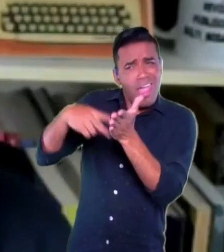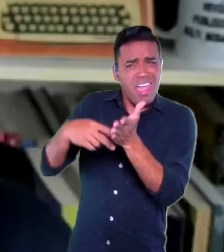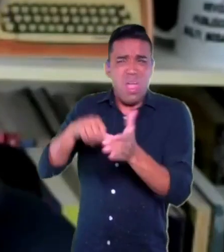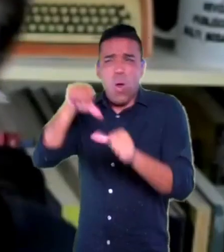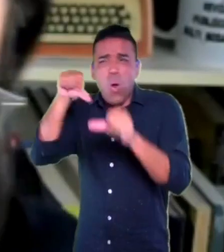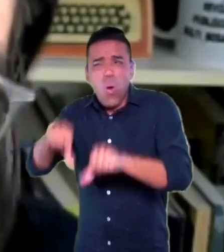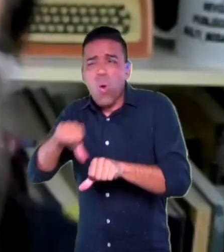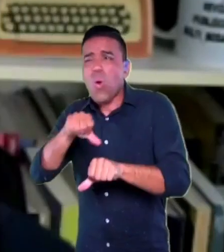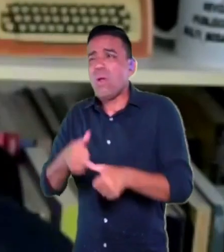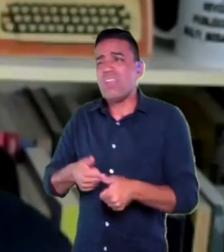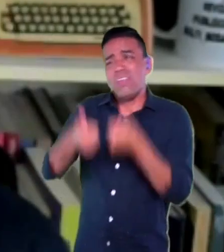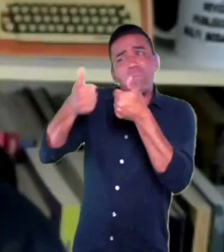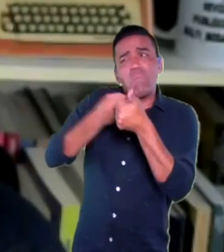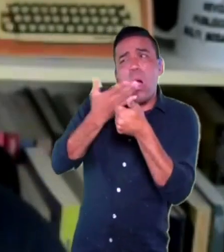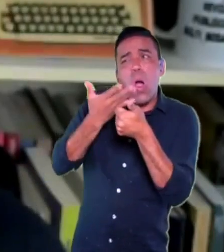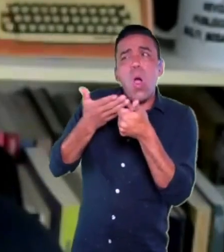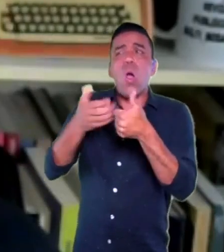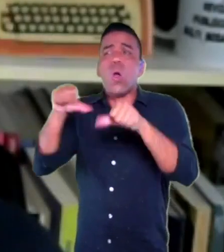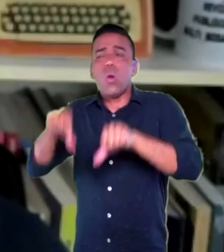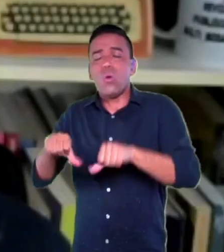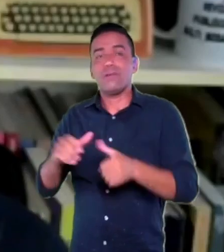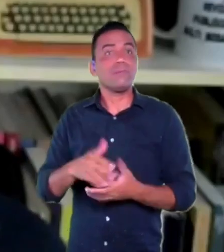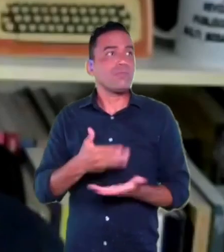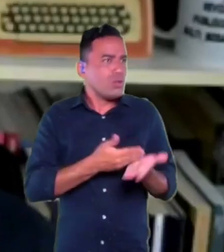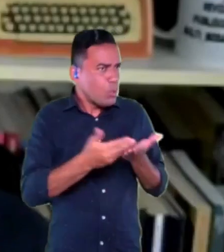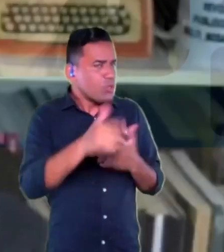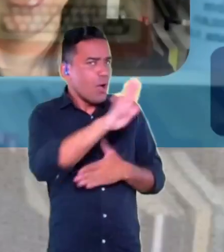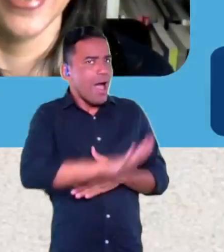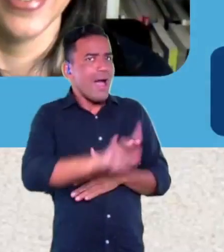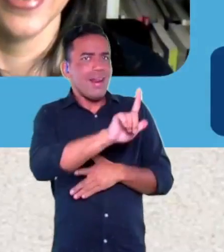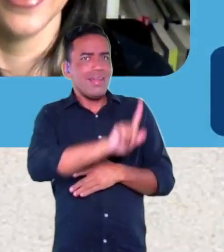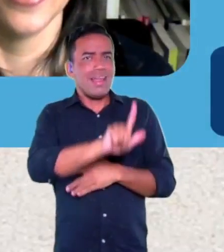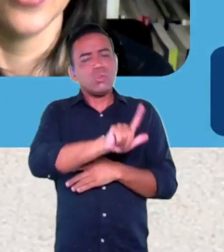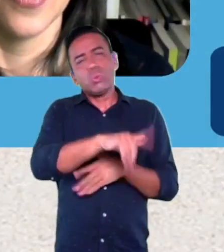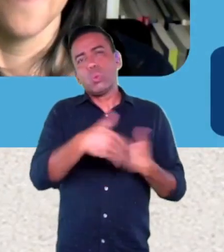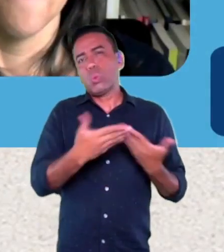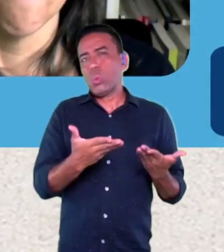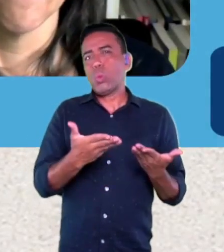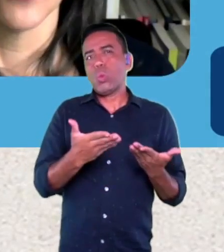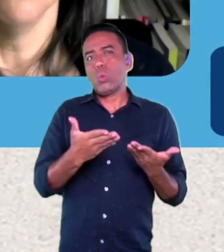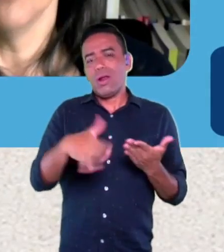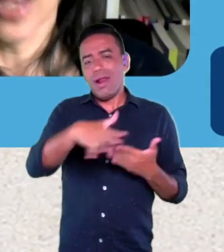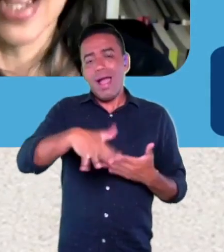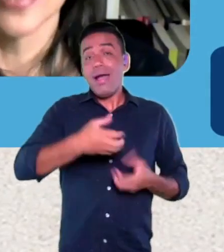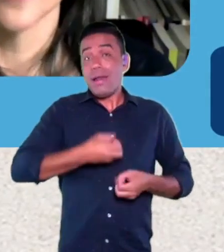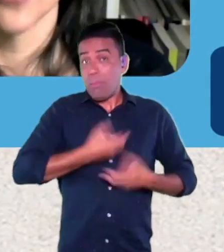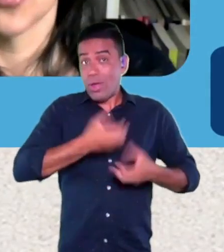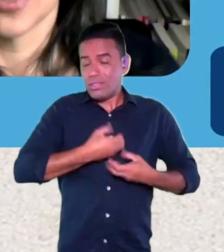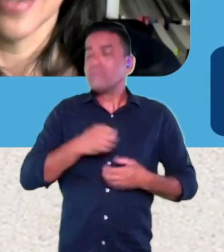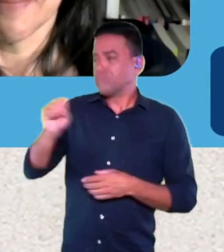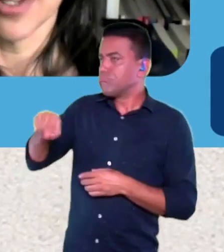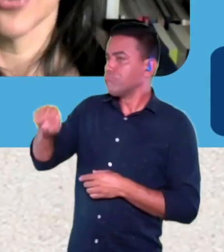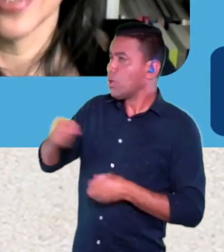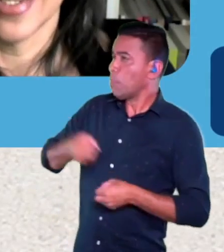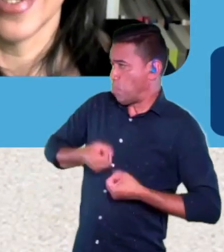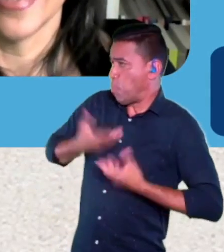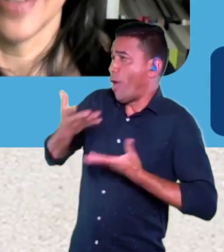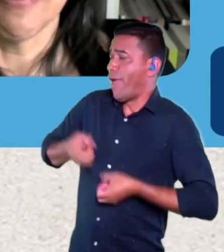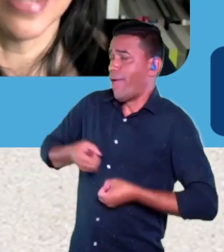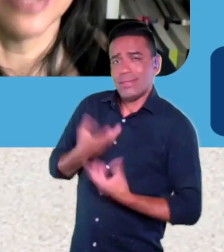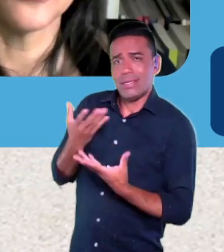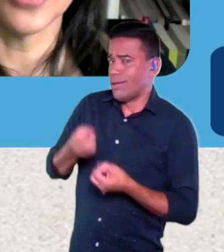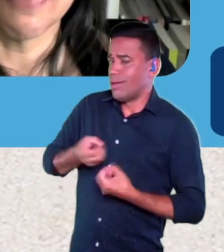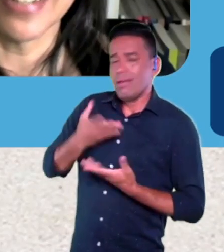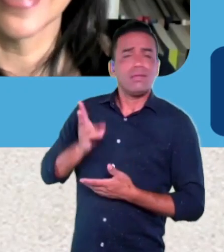grande? Né? Aquele Você negócio começou então na literatura assim como poeta. como poeta. Nunca Uhum.